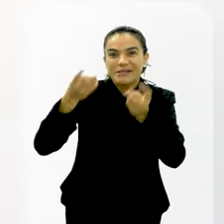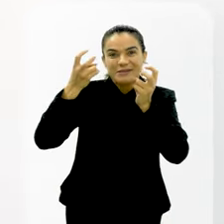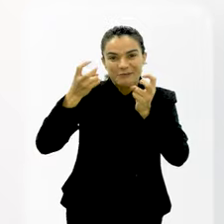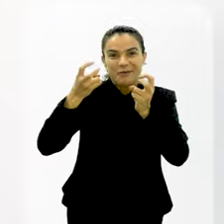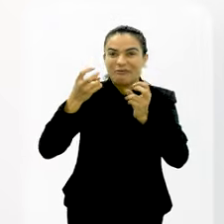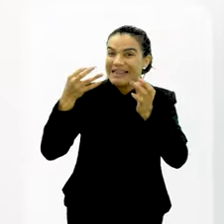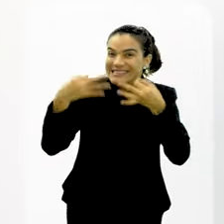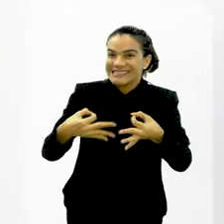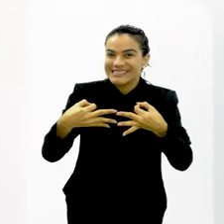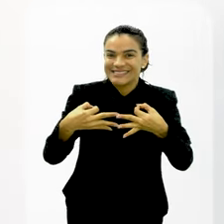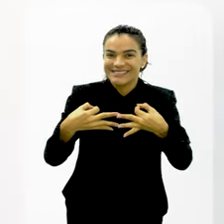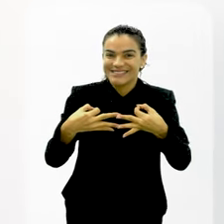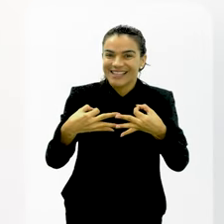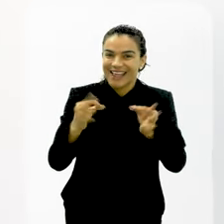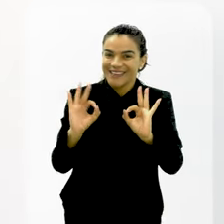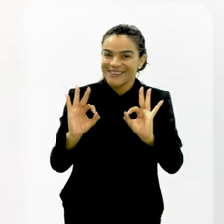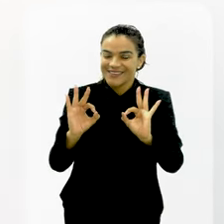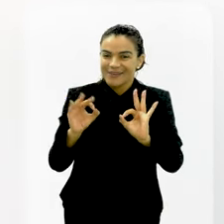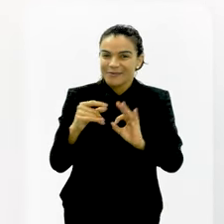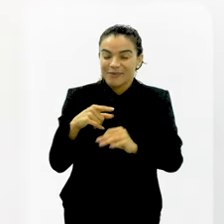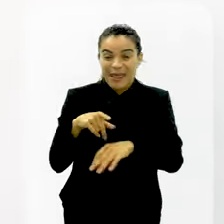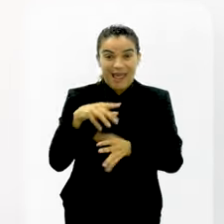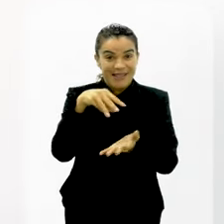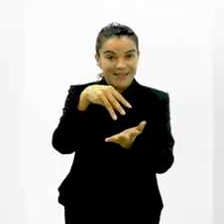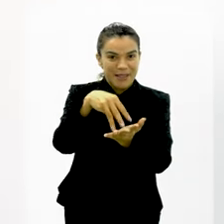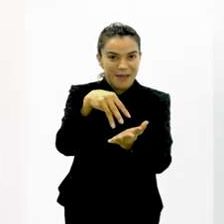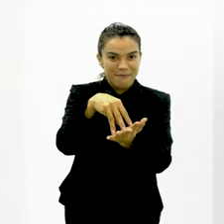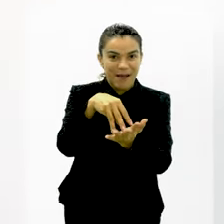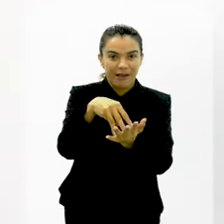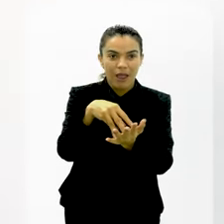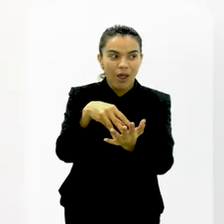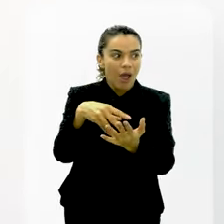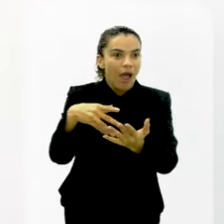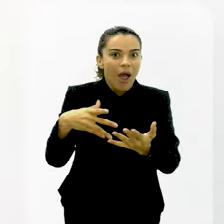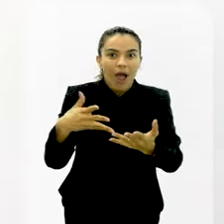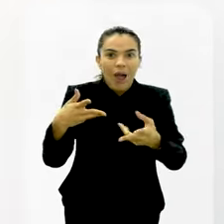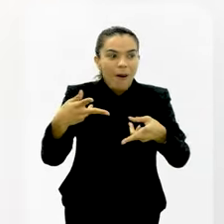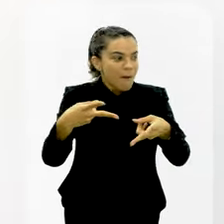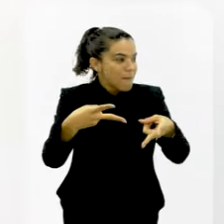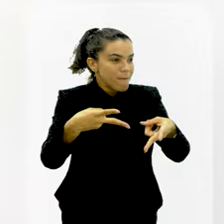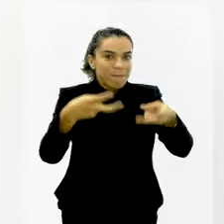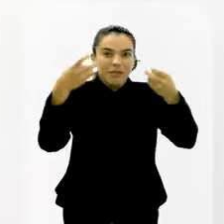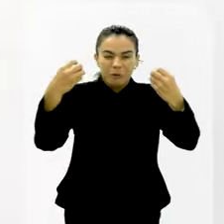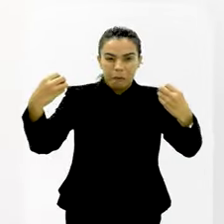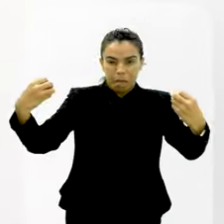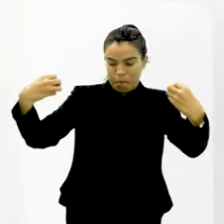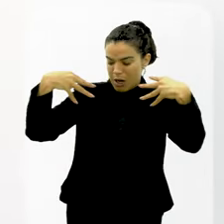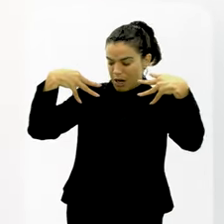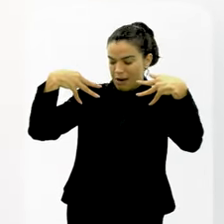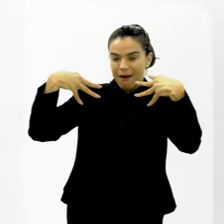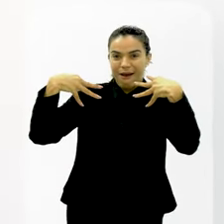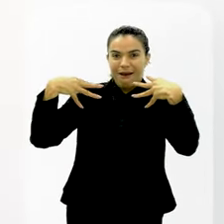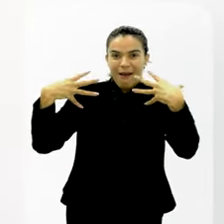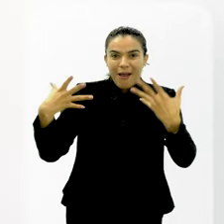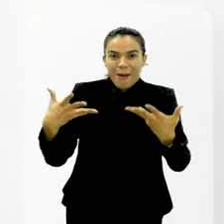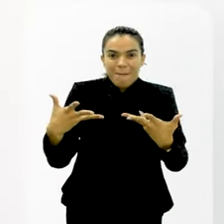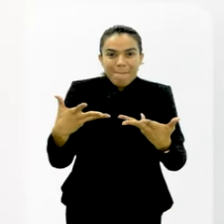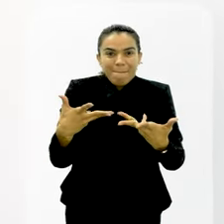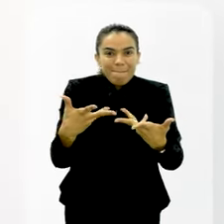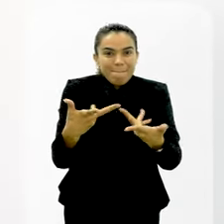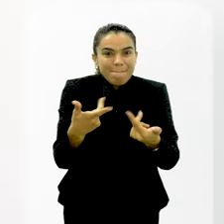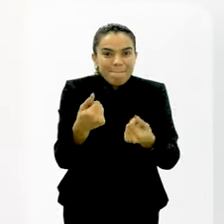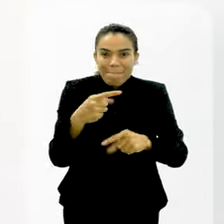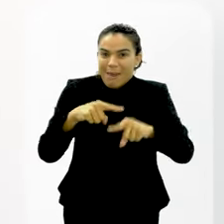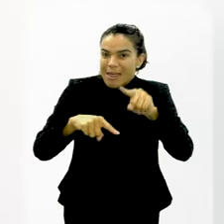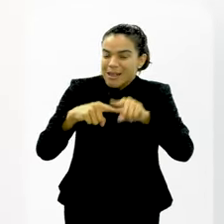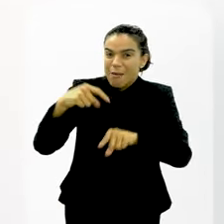gente já percebia que ia dar certo. Quando foi para a Marquês, isso se intensificou, porque você tem uma